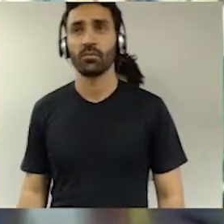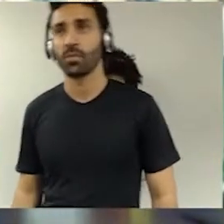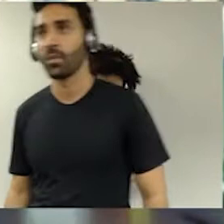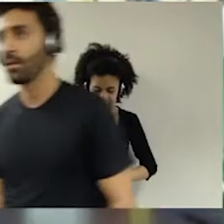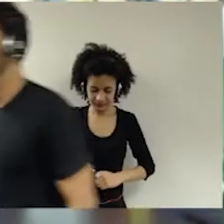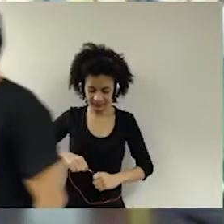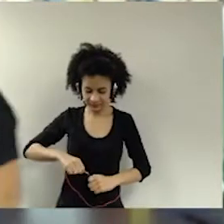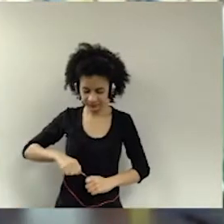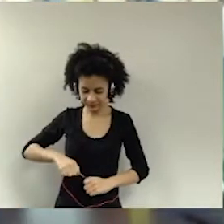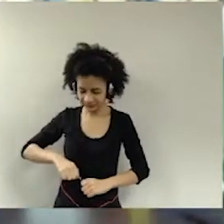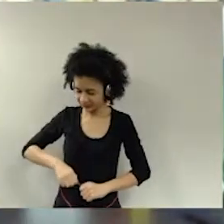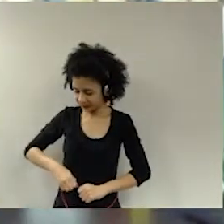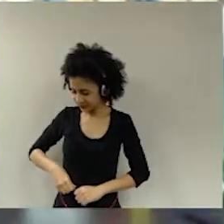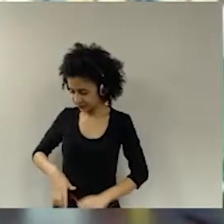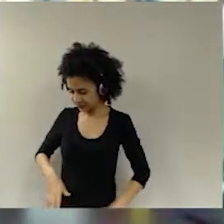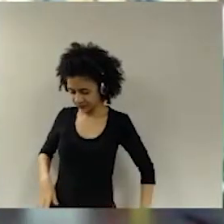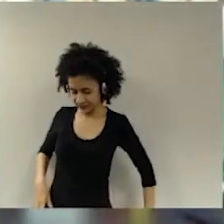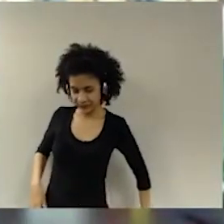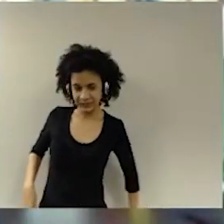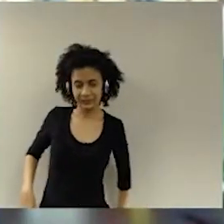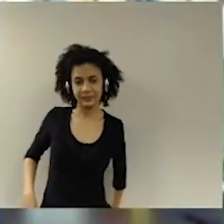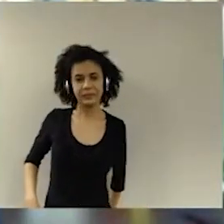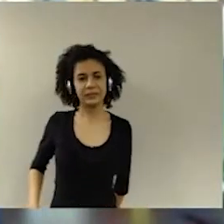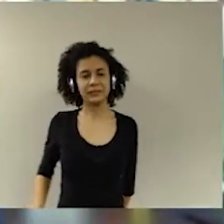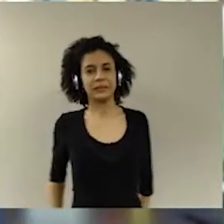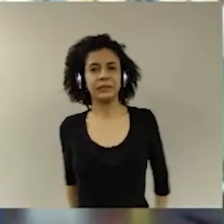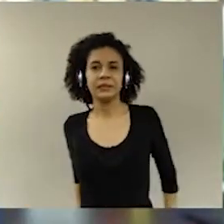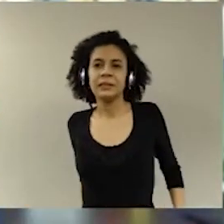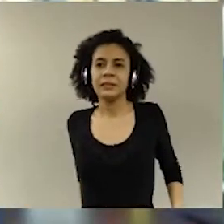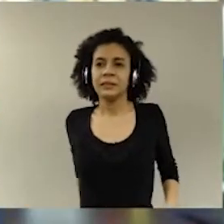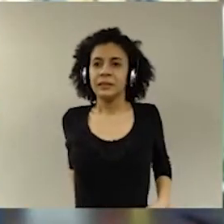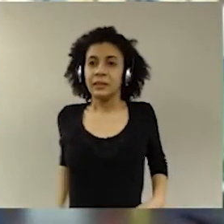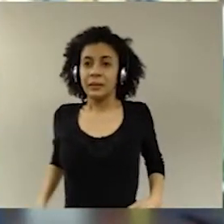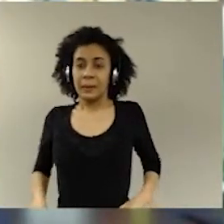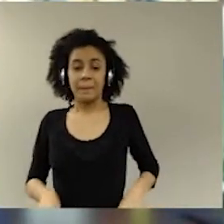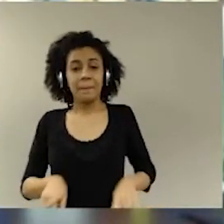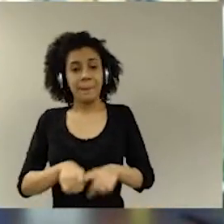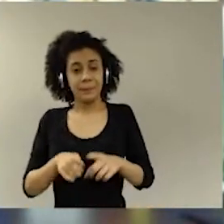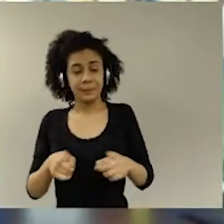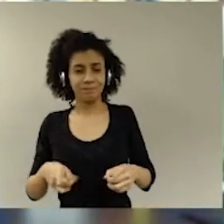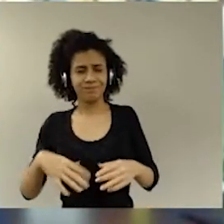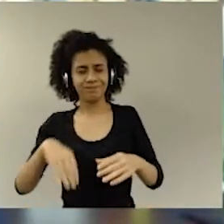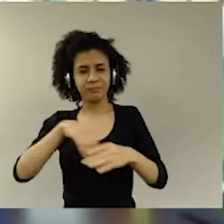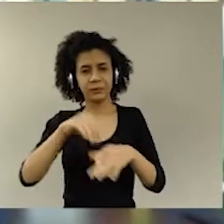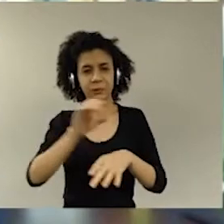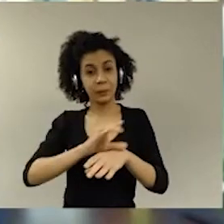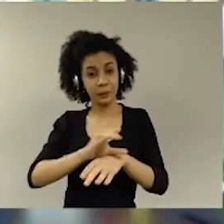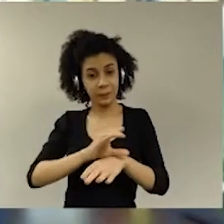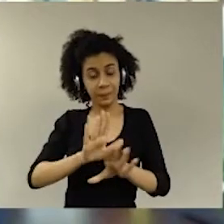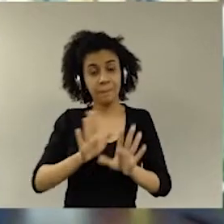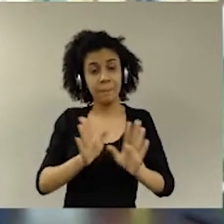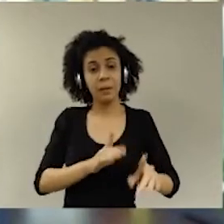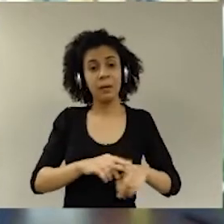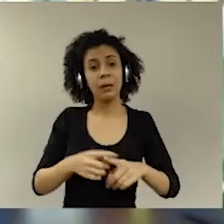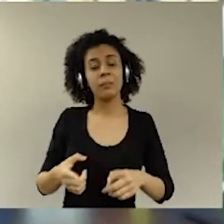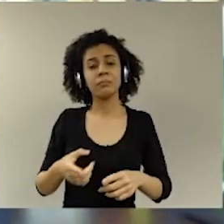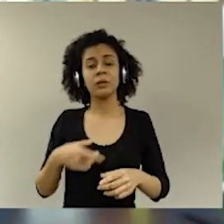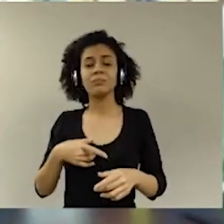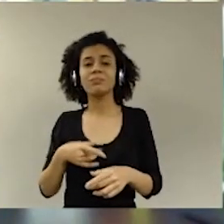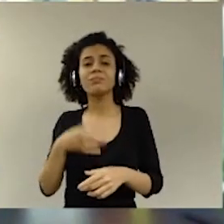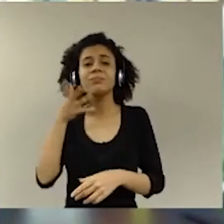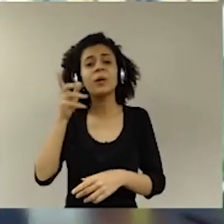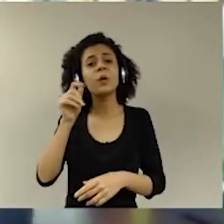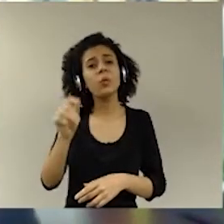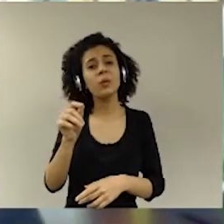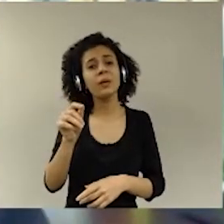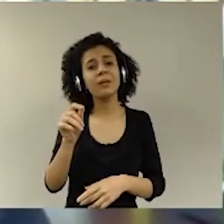muitos constitucionalistas, grandes, eminentes constitucionalistas. Mas a palavra principal que se ouvia naquele momento era de